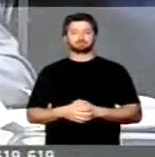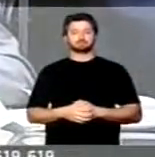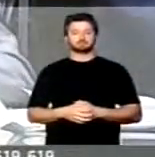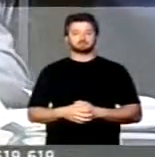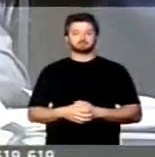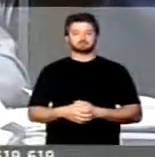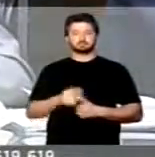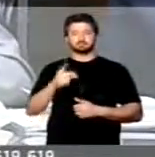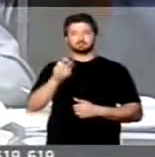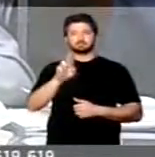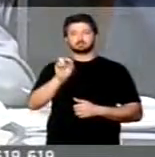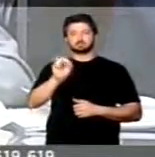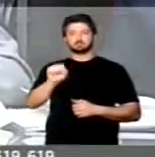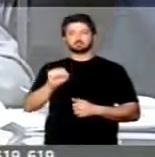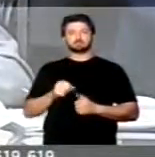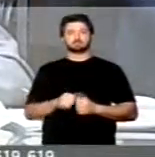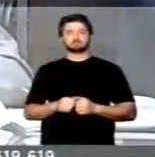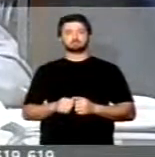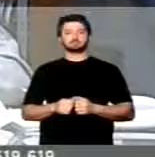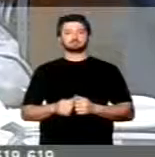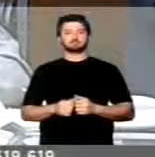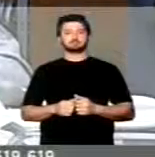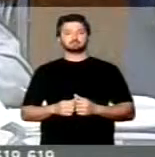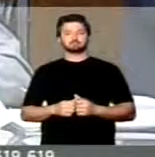Como vota o PROS?